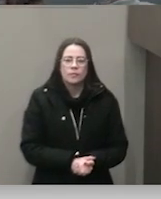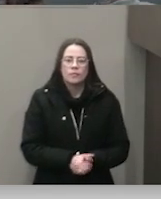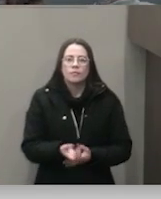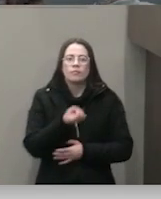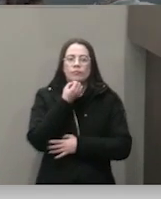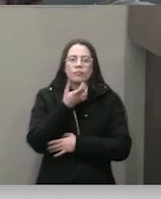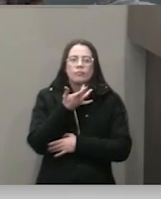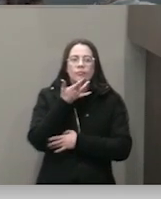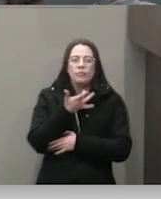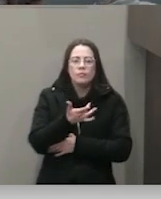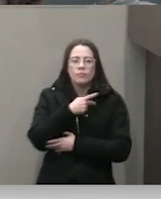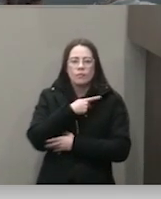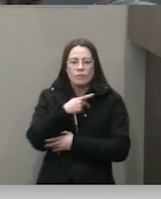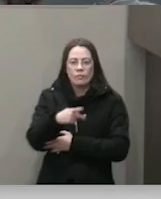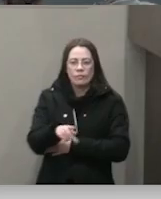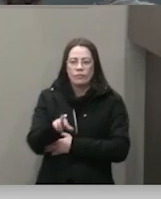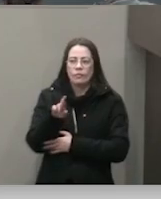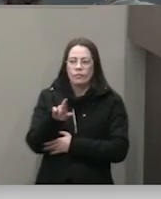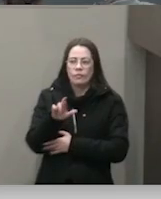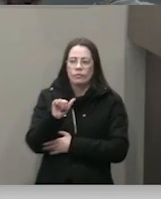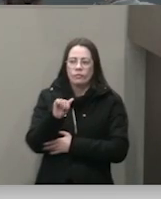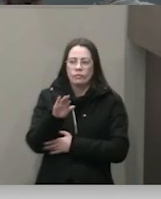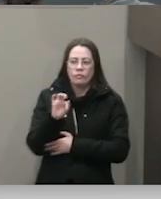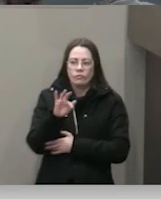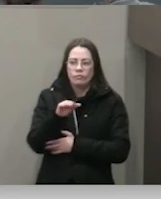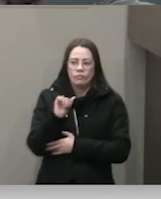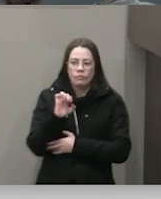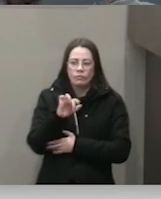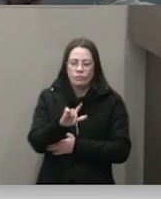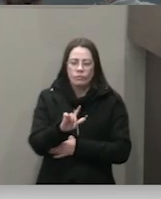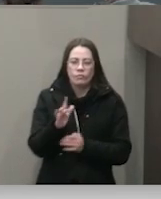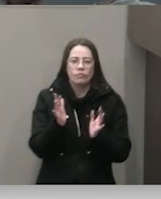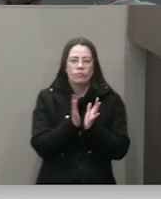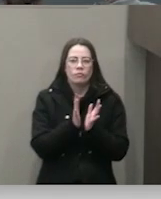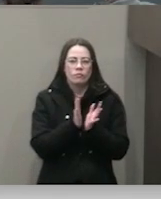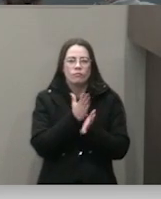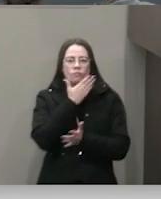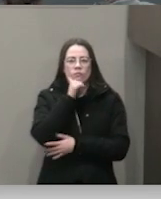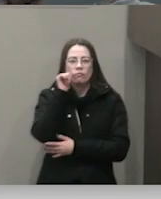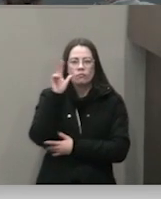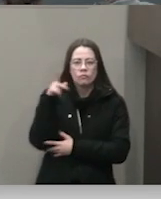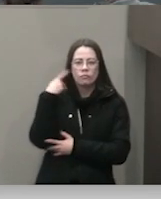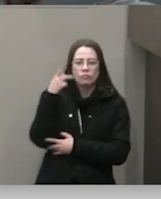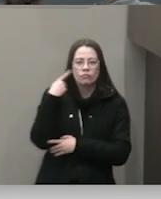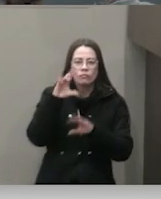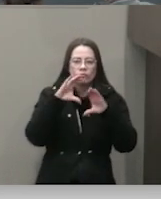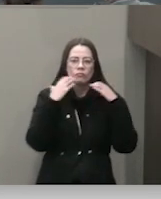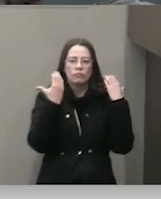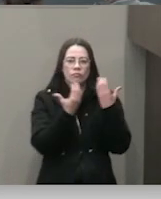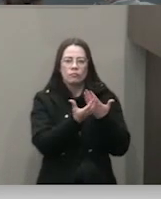Boa tarde, presidente Rafael, caros colegas, vereadores, vereadoras, comunidade que